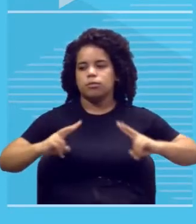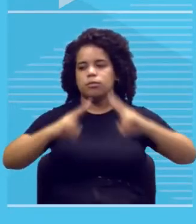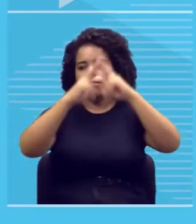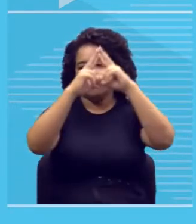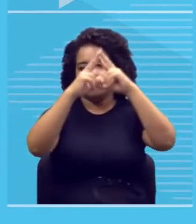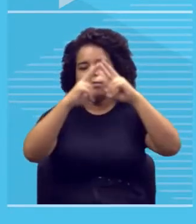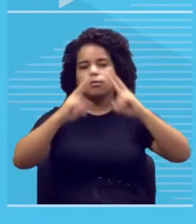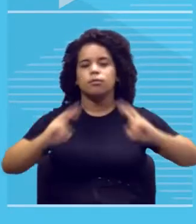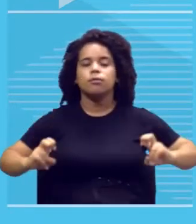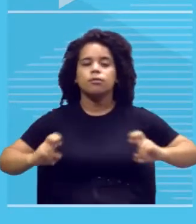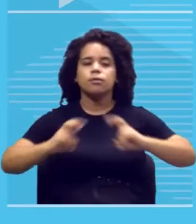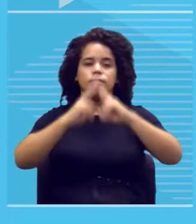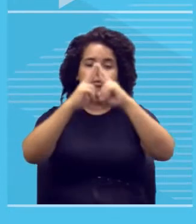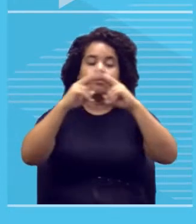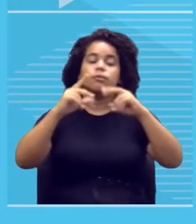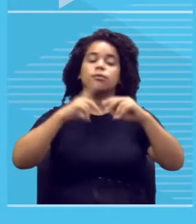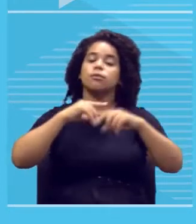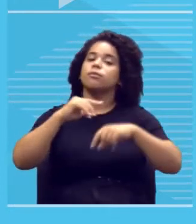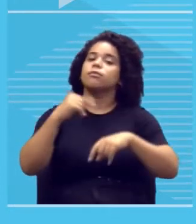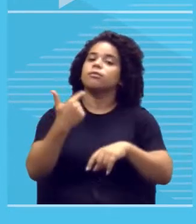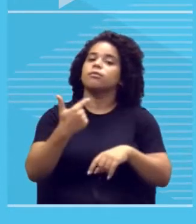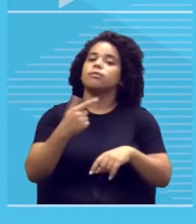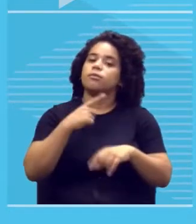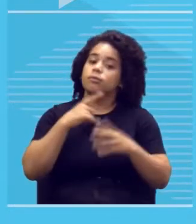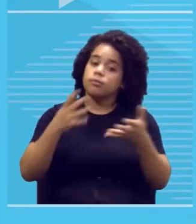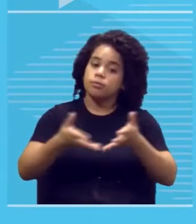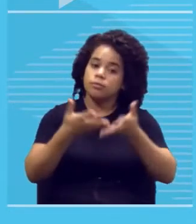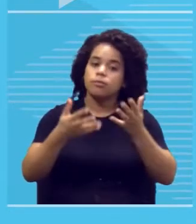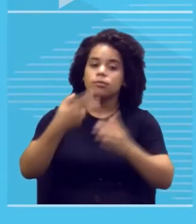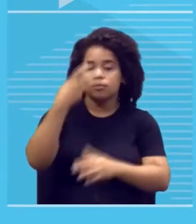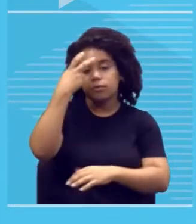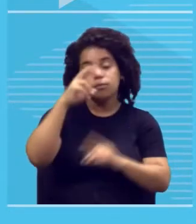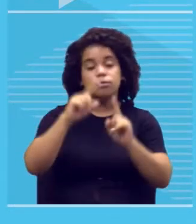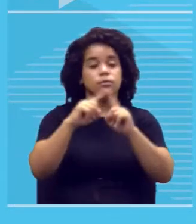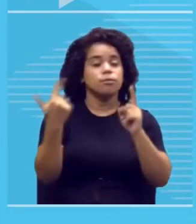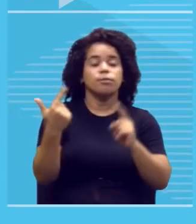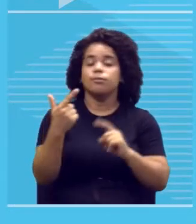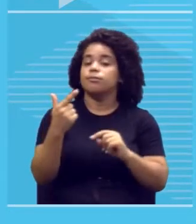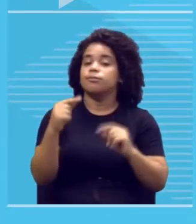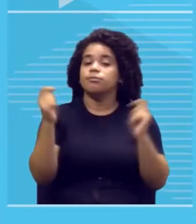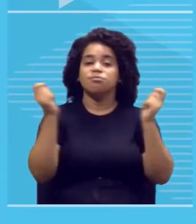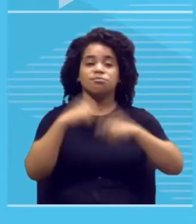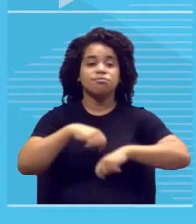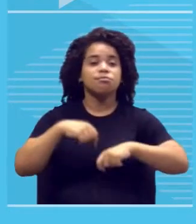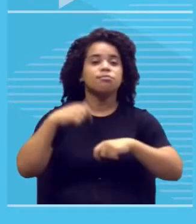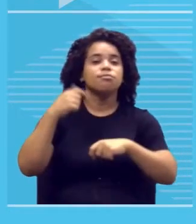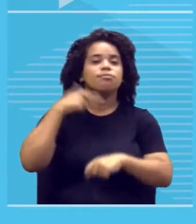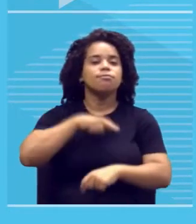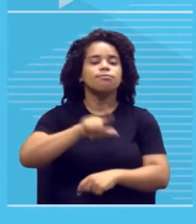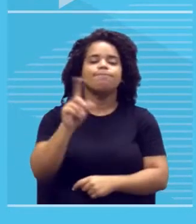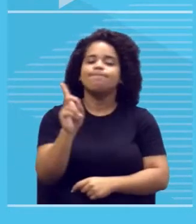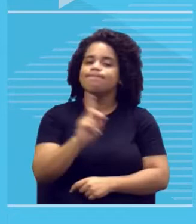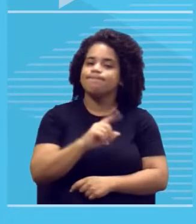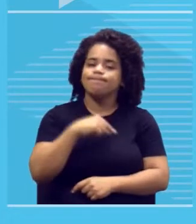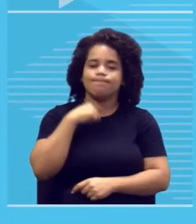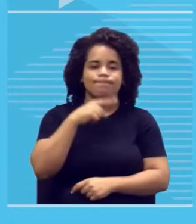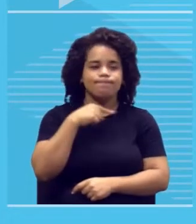já não tinha mais força já não tinha mais força para ir adiante